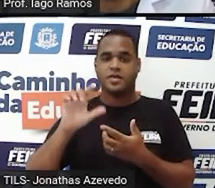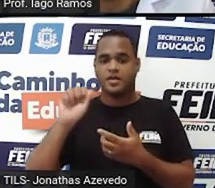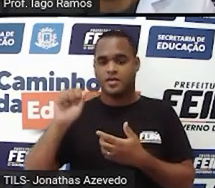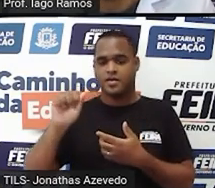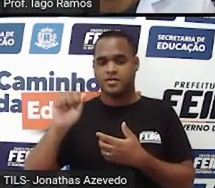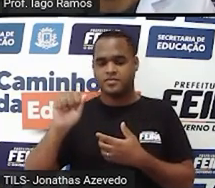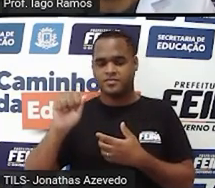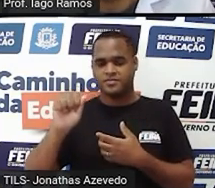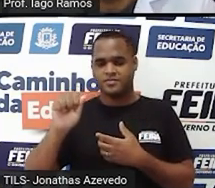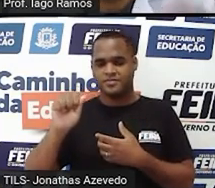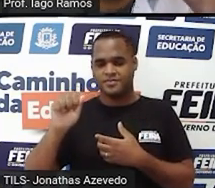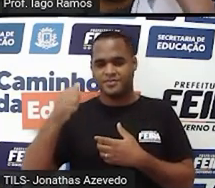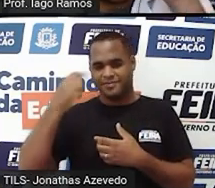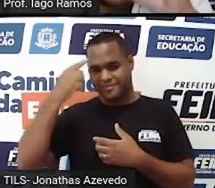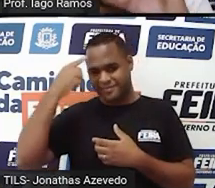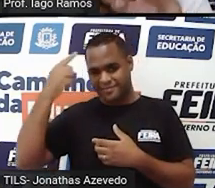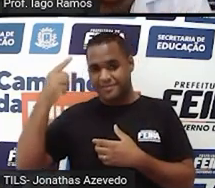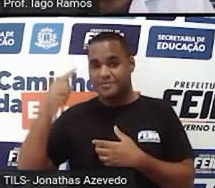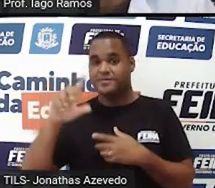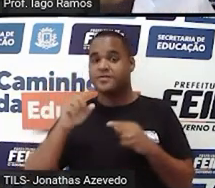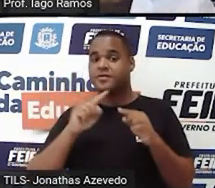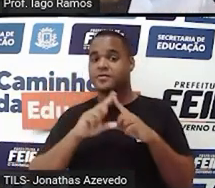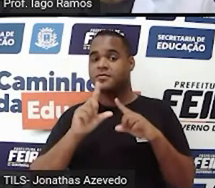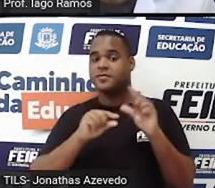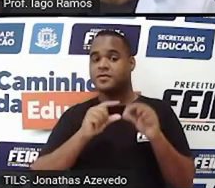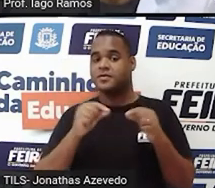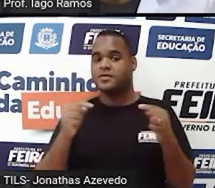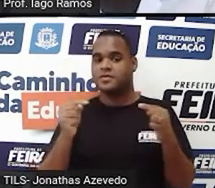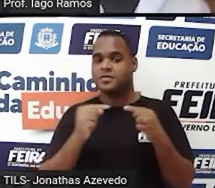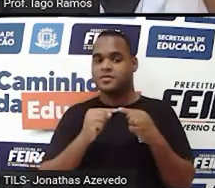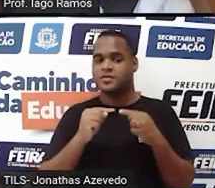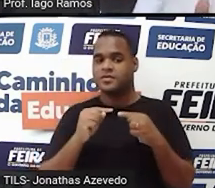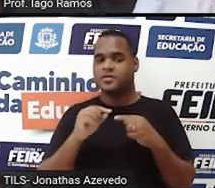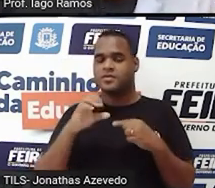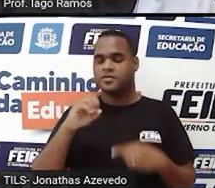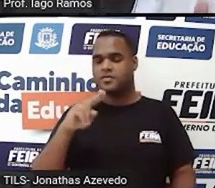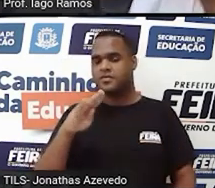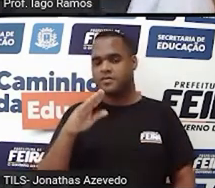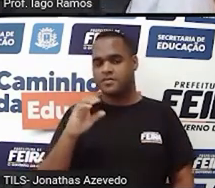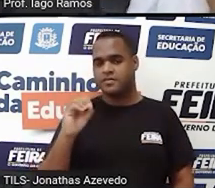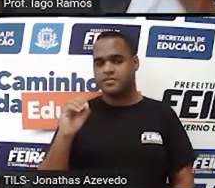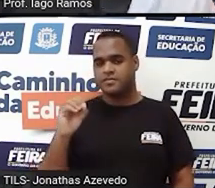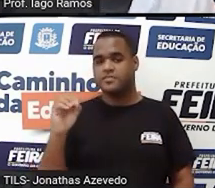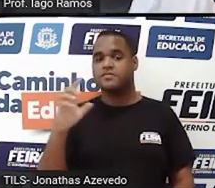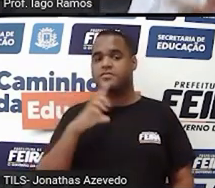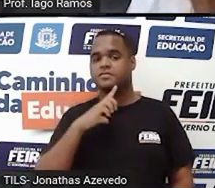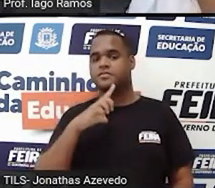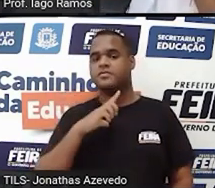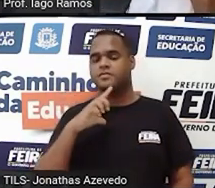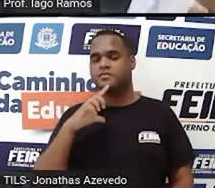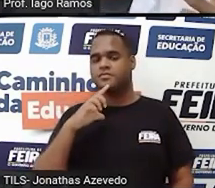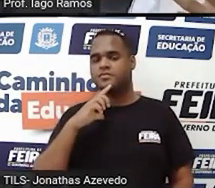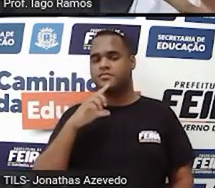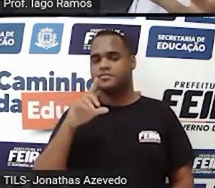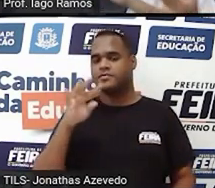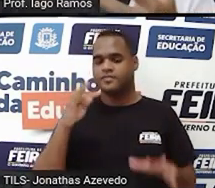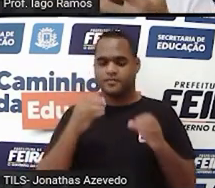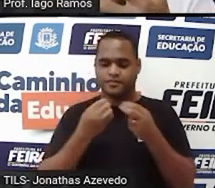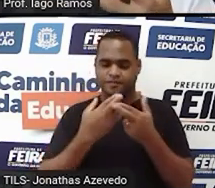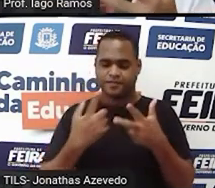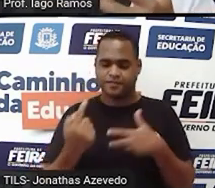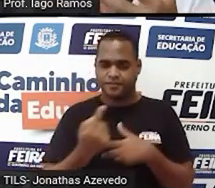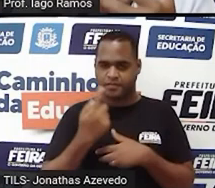vezes a altura Só que tem um detalhe no cubo o comprimento a largura EA altura